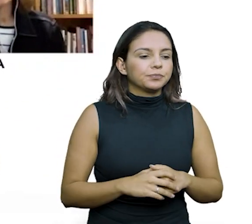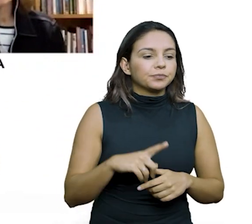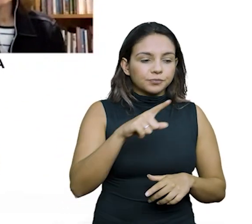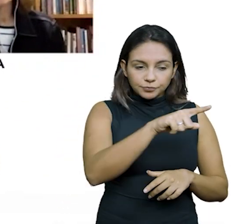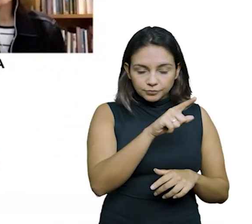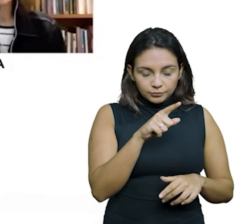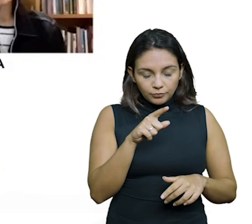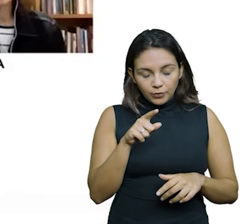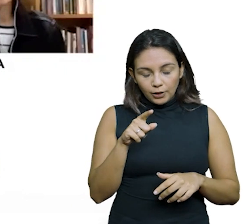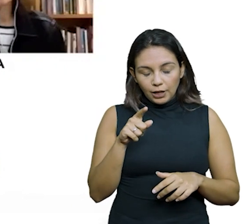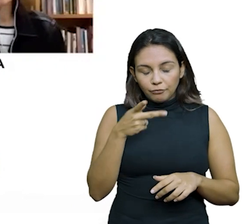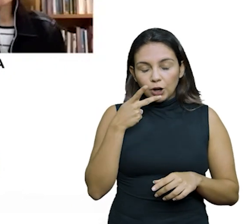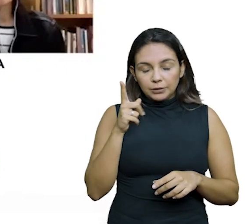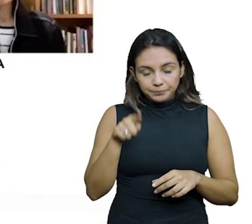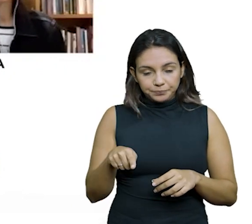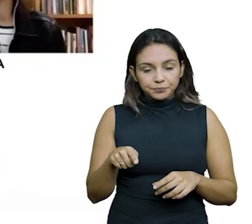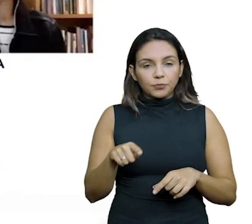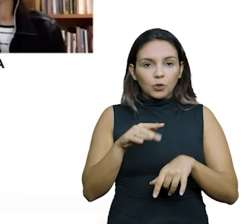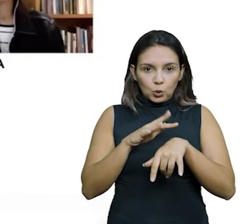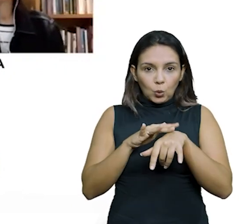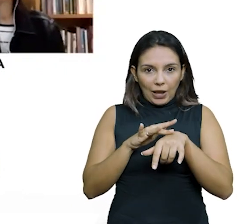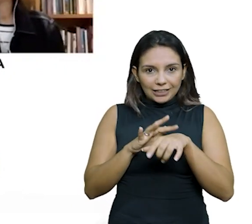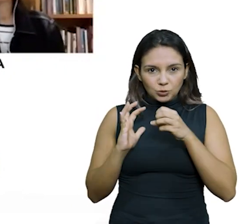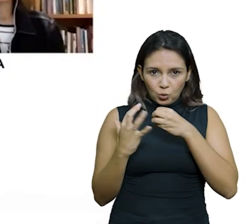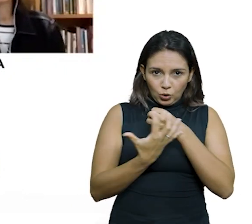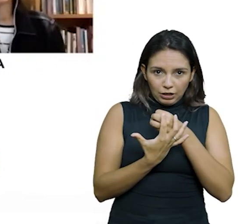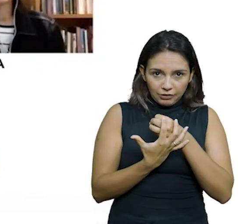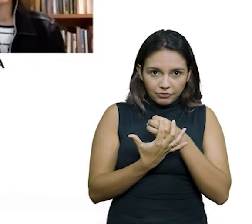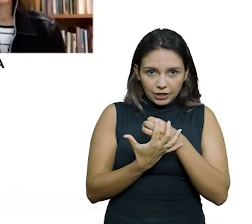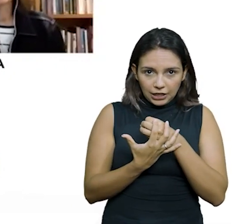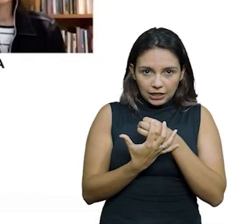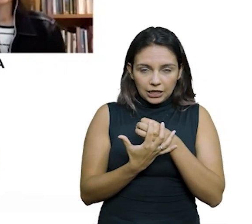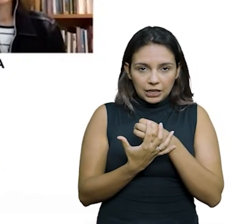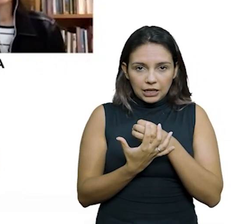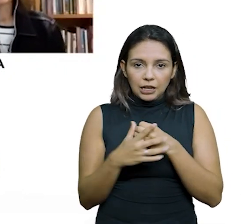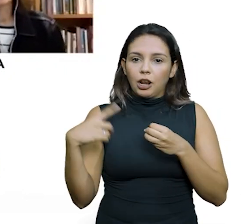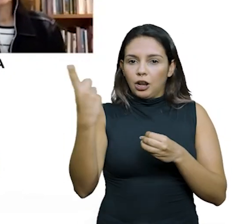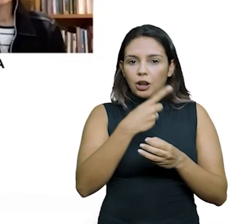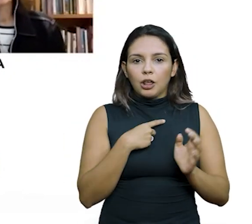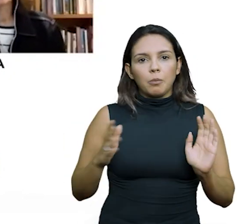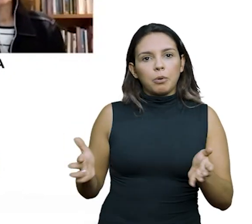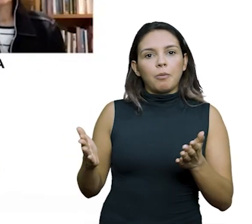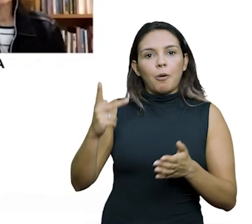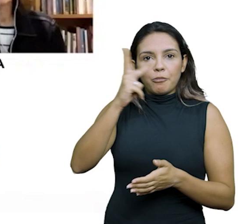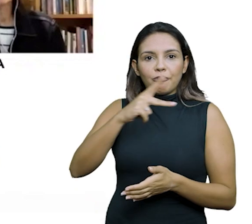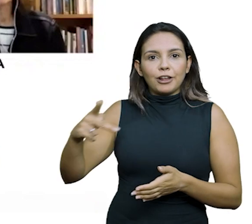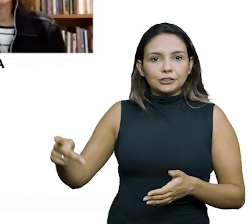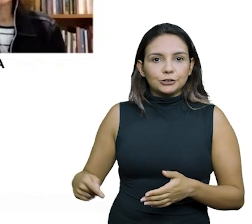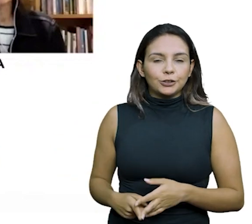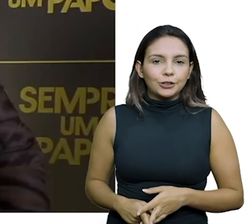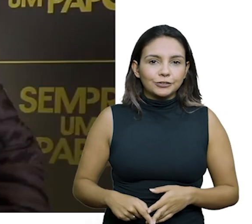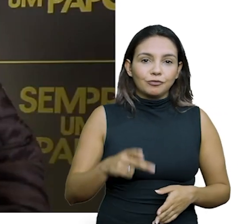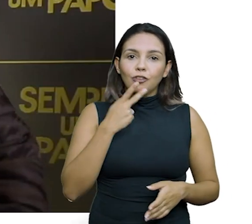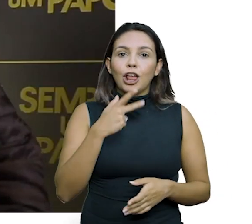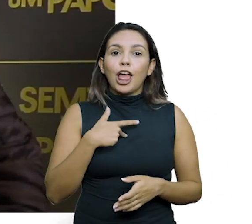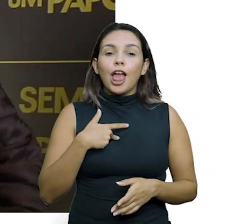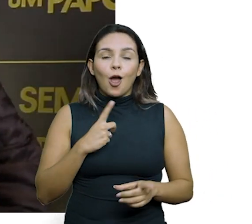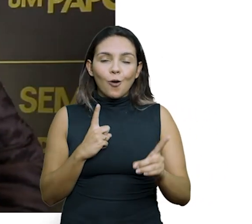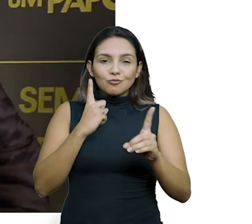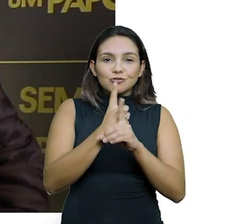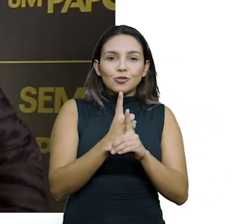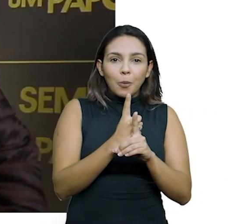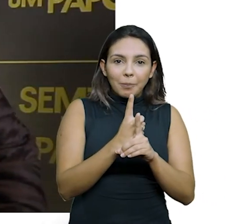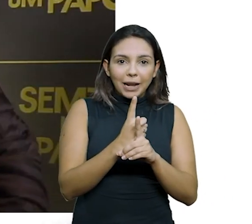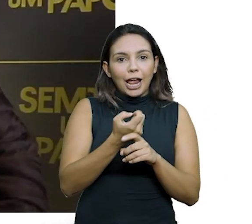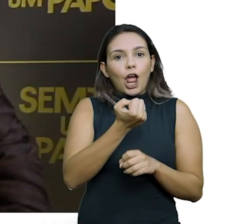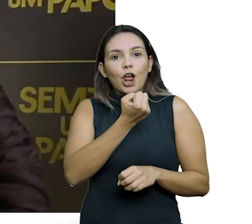né? Sim, Eu nos descobri, obrigou. obrigou. Eu descobri outro dia o que é número misto fracionado. Duvido que você saiba